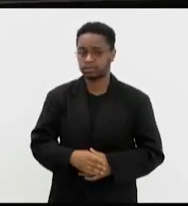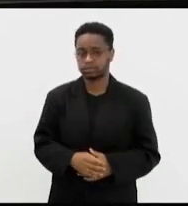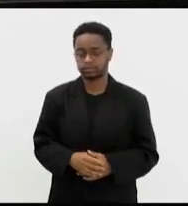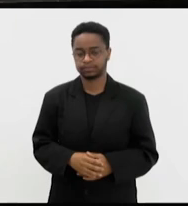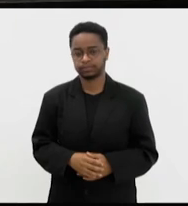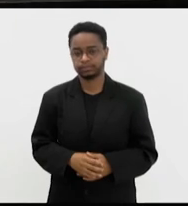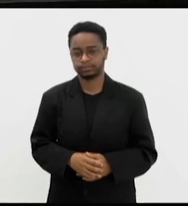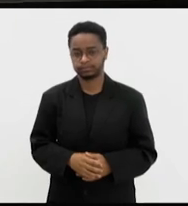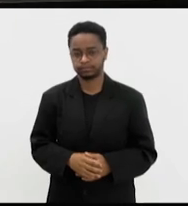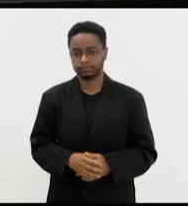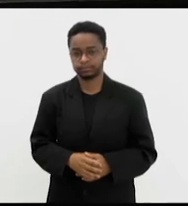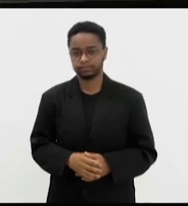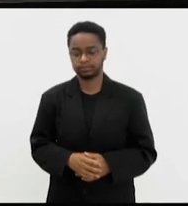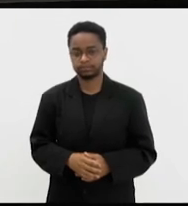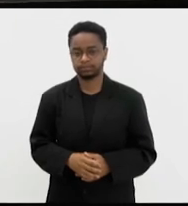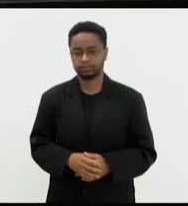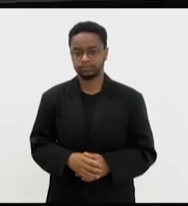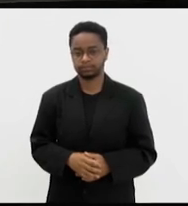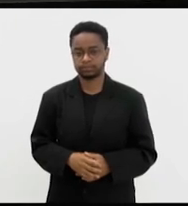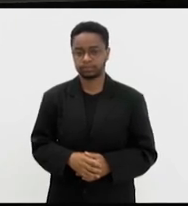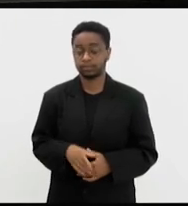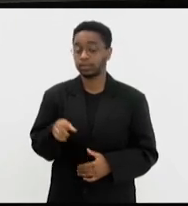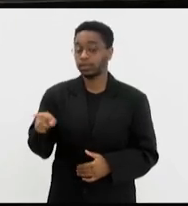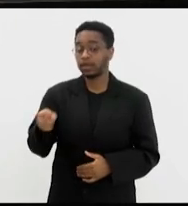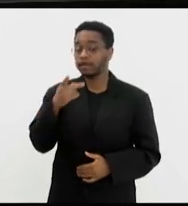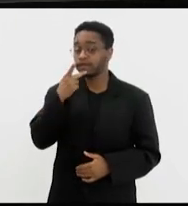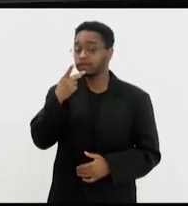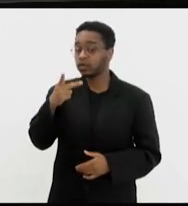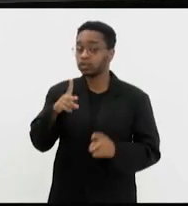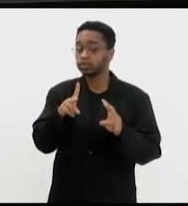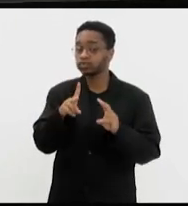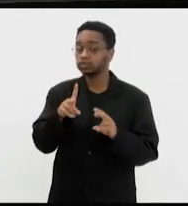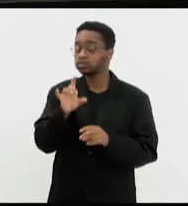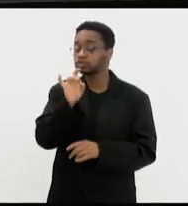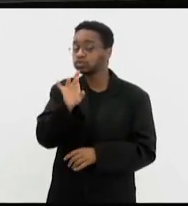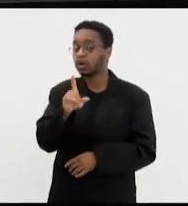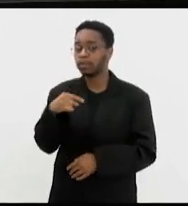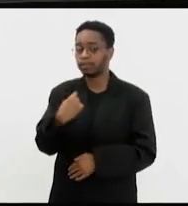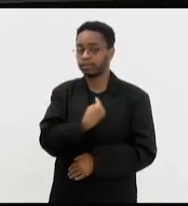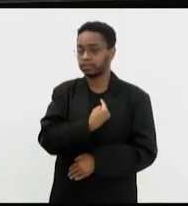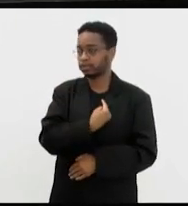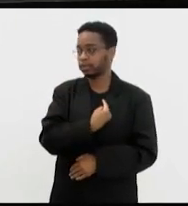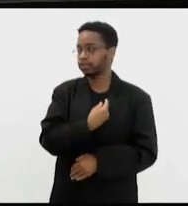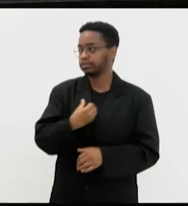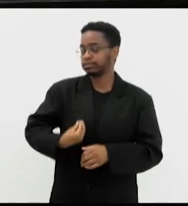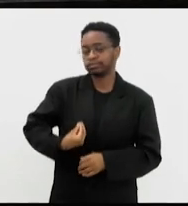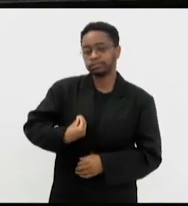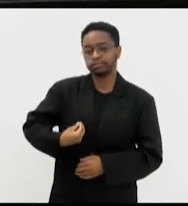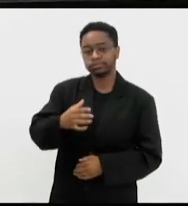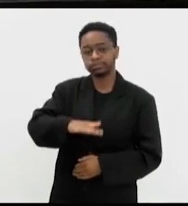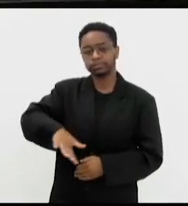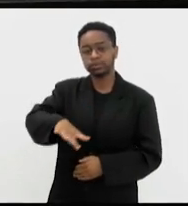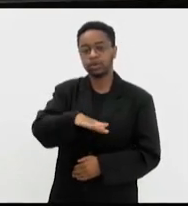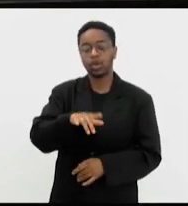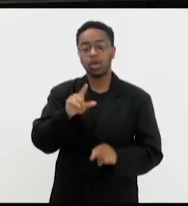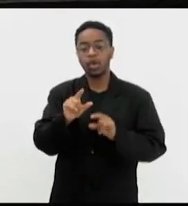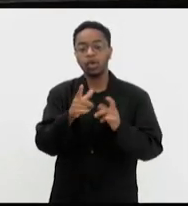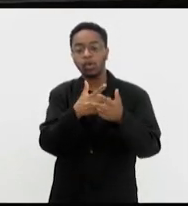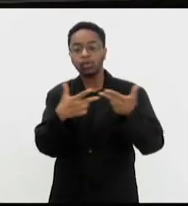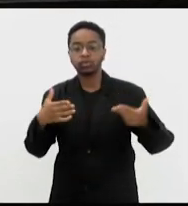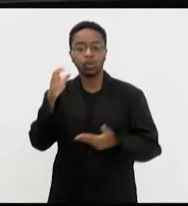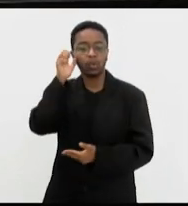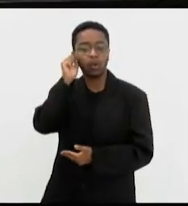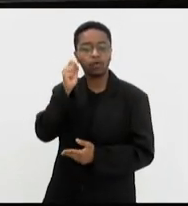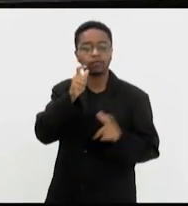isto ela só trouxe para nós que ali estávamos o que ela ouve em cada lugar por onde